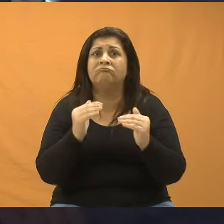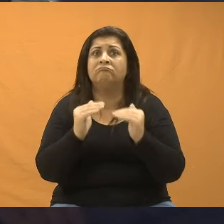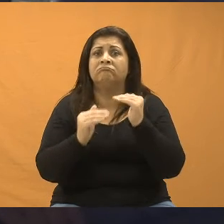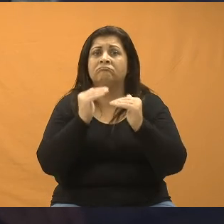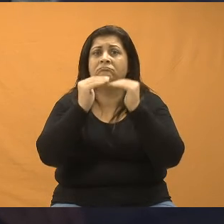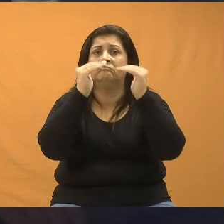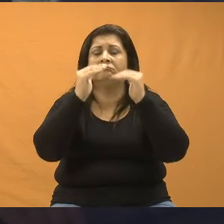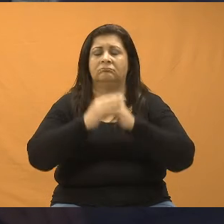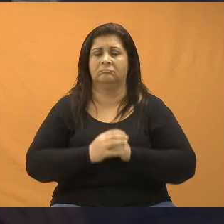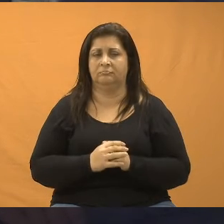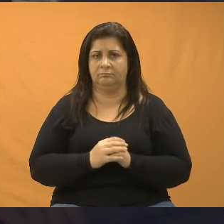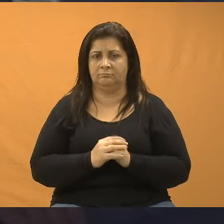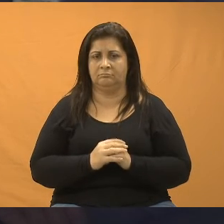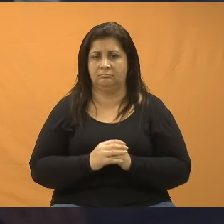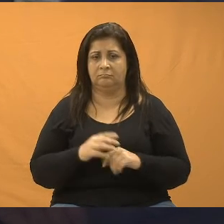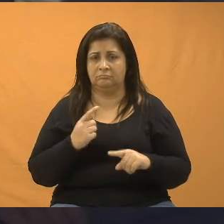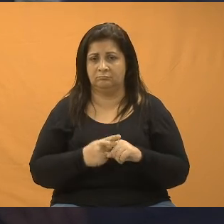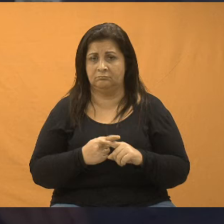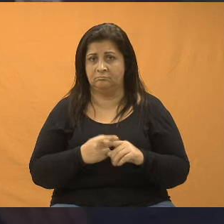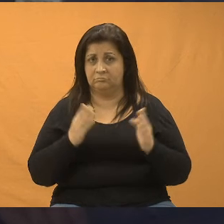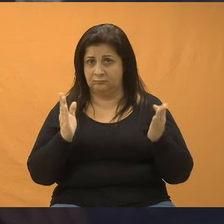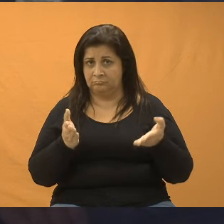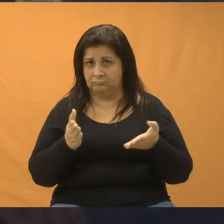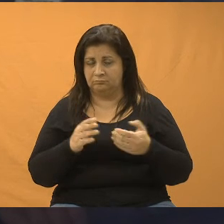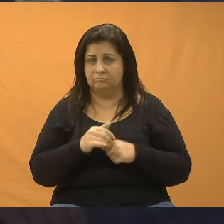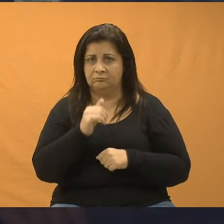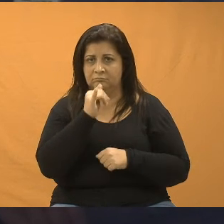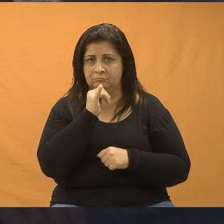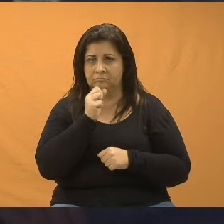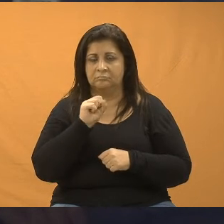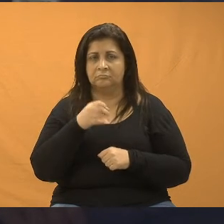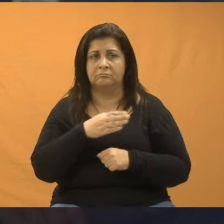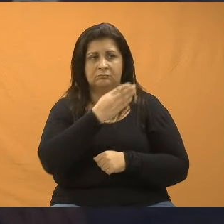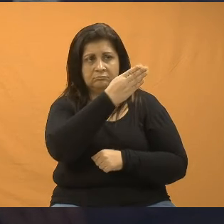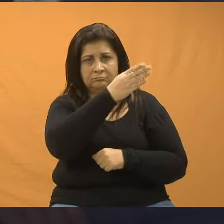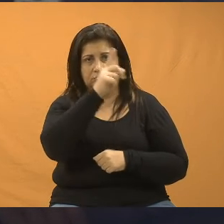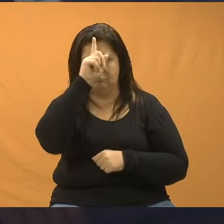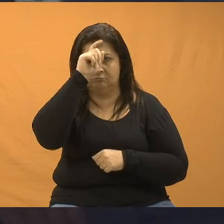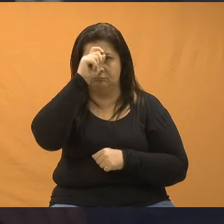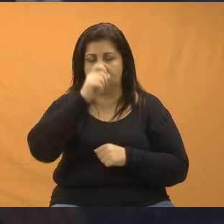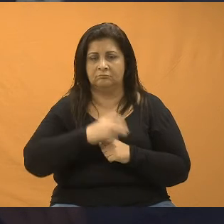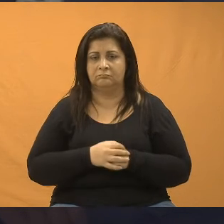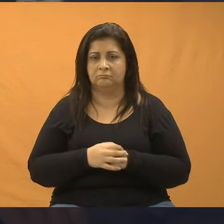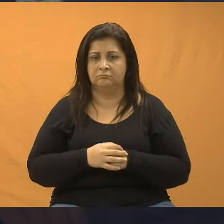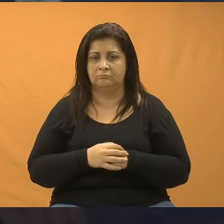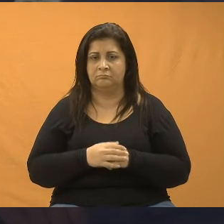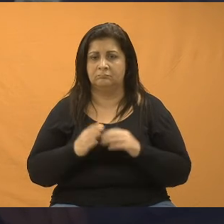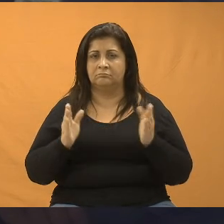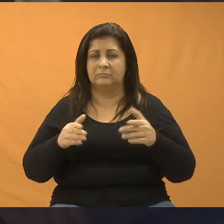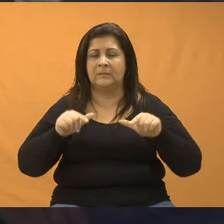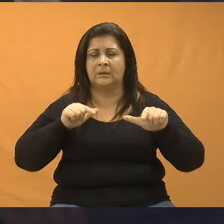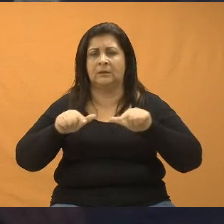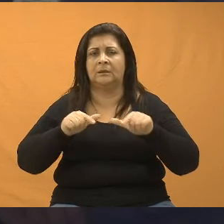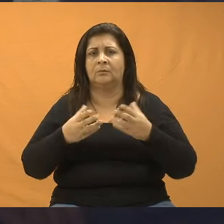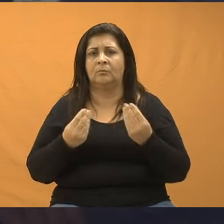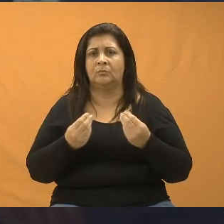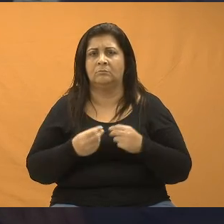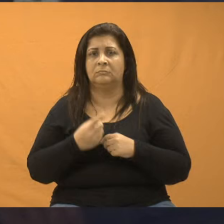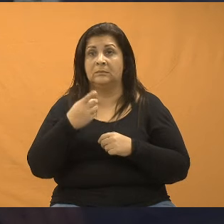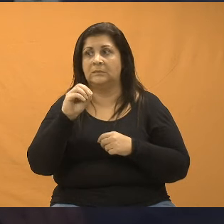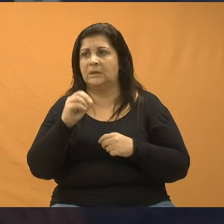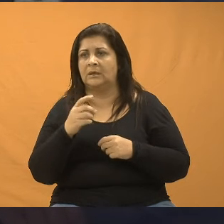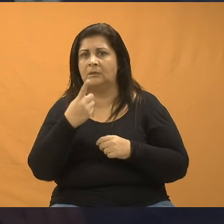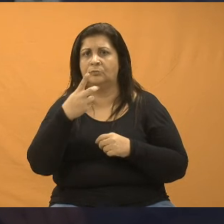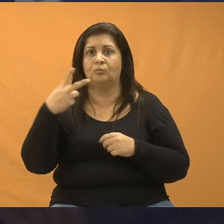crescentes. Porque hoje, por exemplo, se vocês forem na Santa Casa, hoje é um dia que eu estou trabalhando muito, eu tenho 10, 12